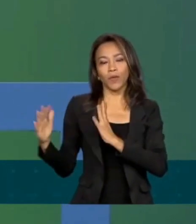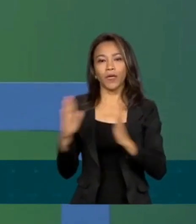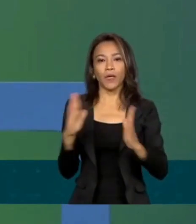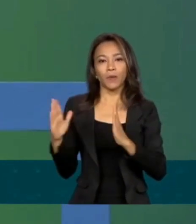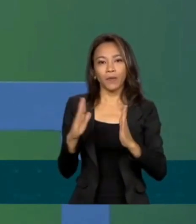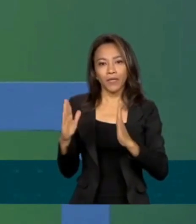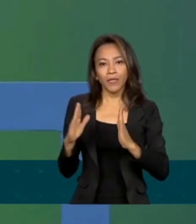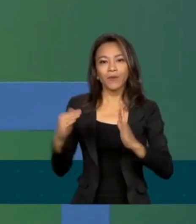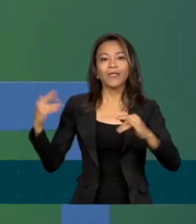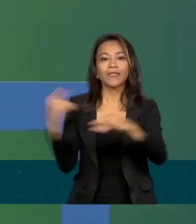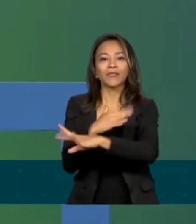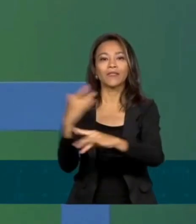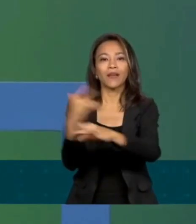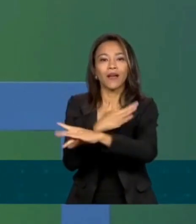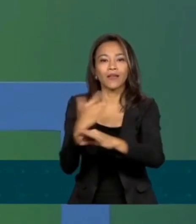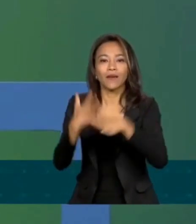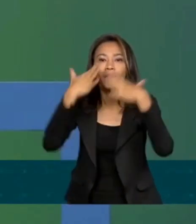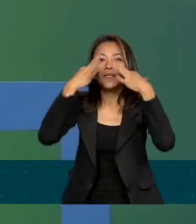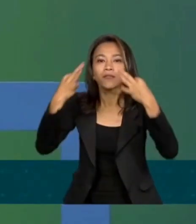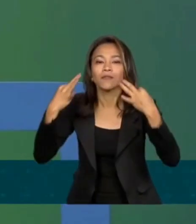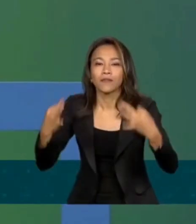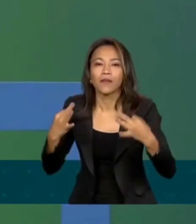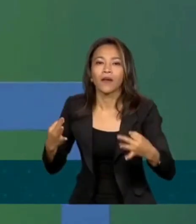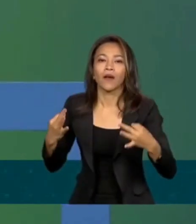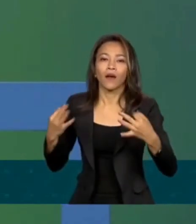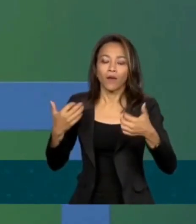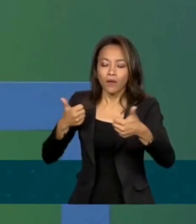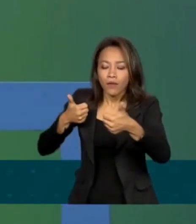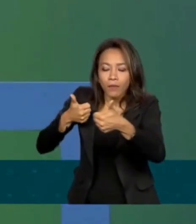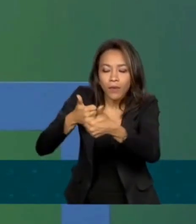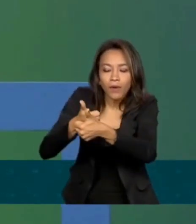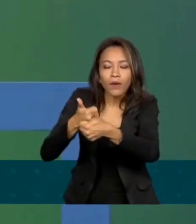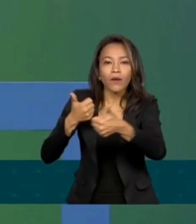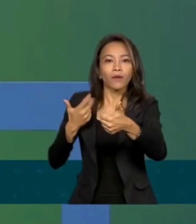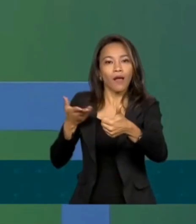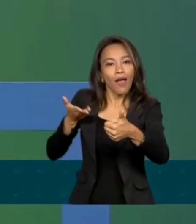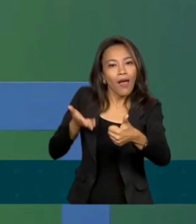século das cidades. Elas vão ser as grandes